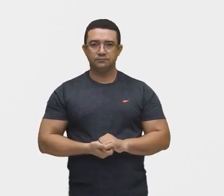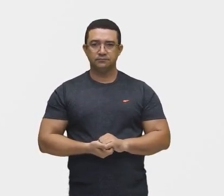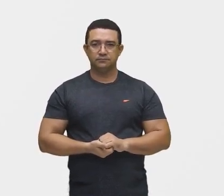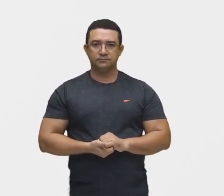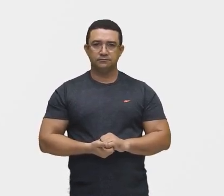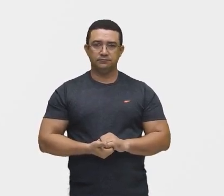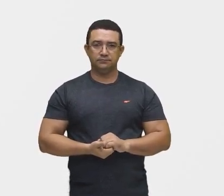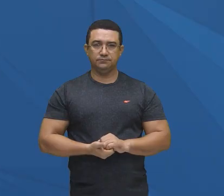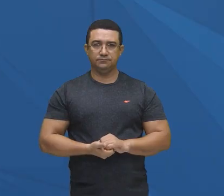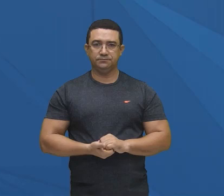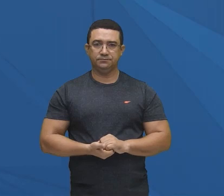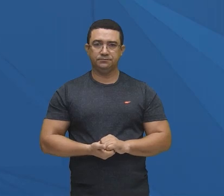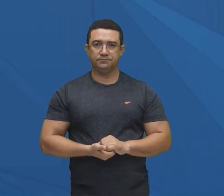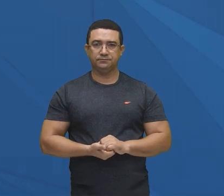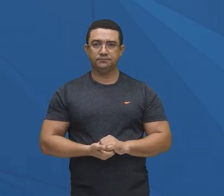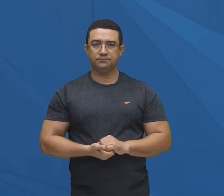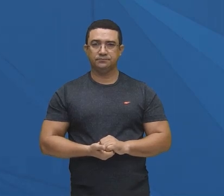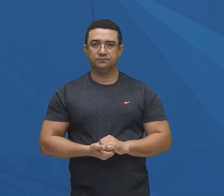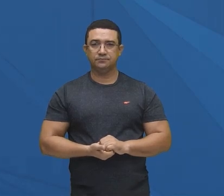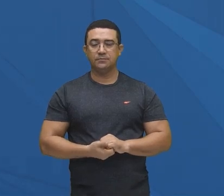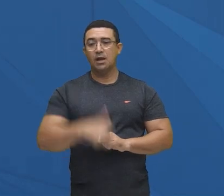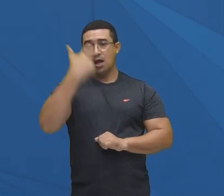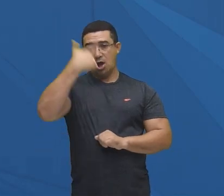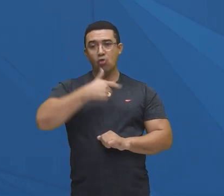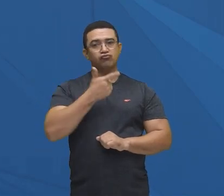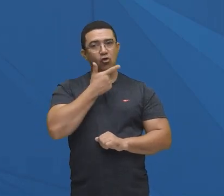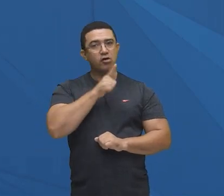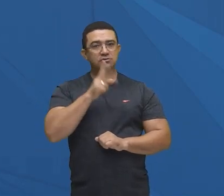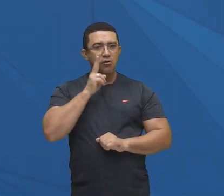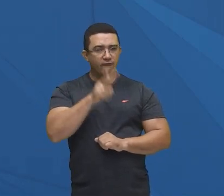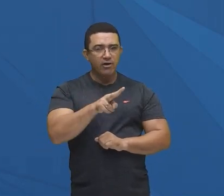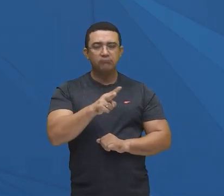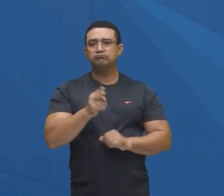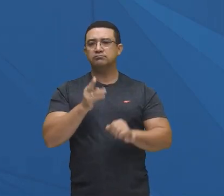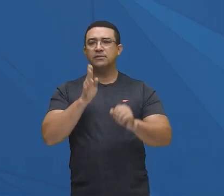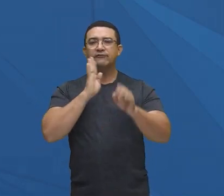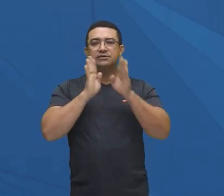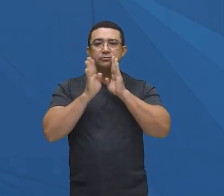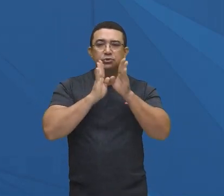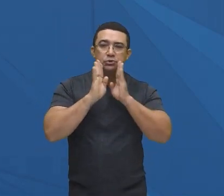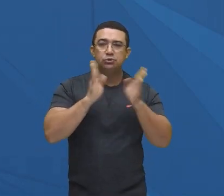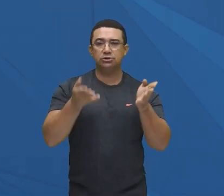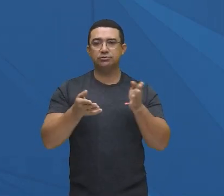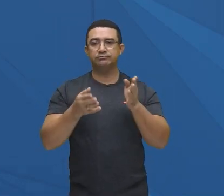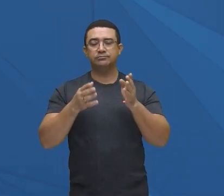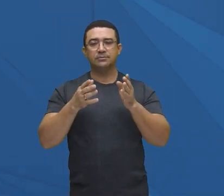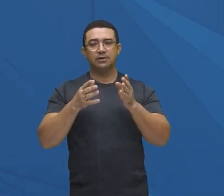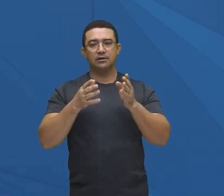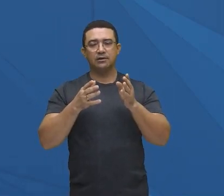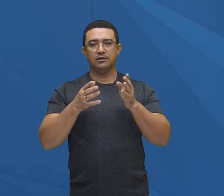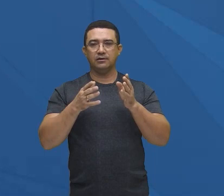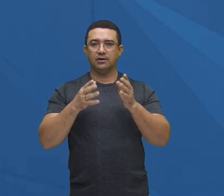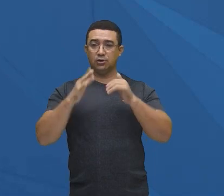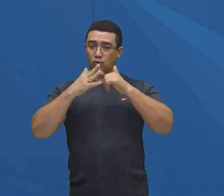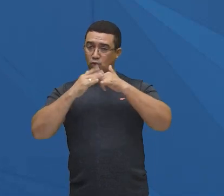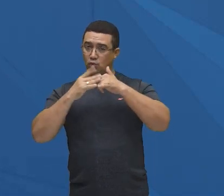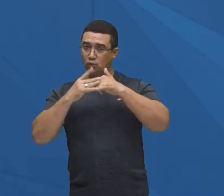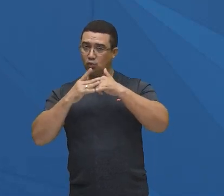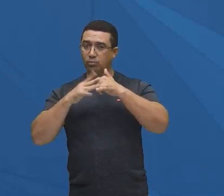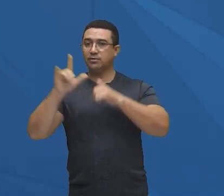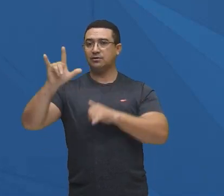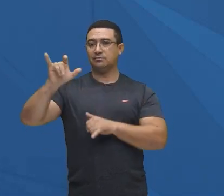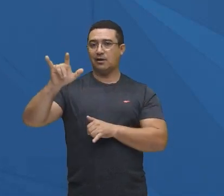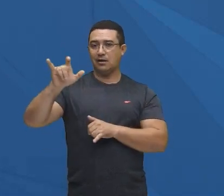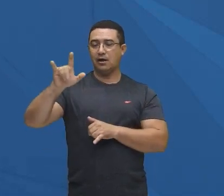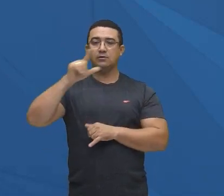aí rapidinho e olha só, eu consigo visualizar aqui, né? Facebook, YouTube, o Instagram,